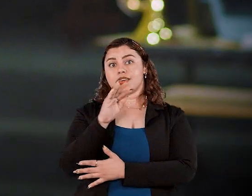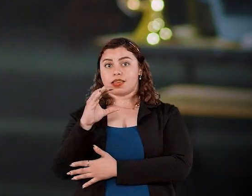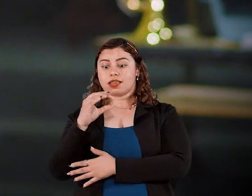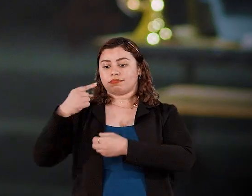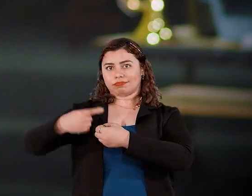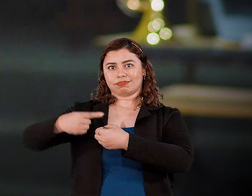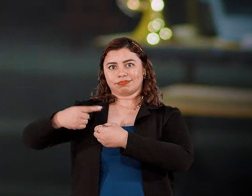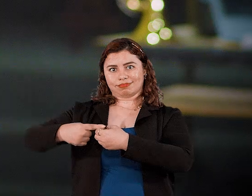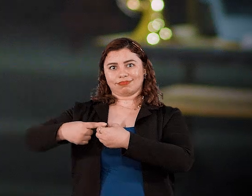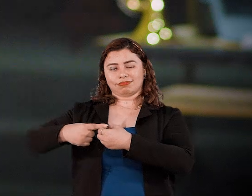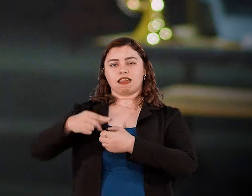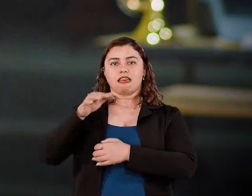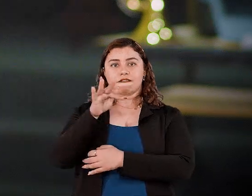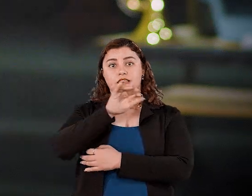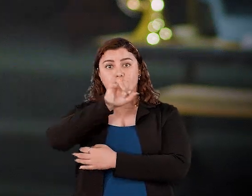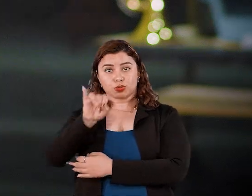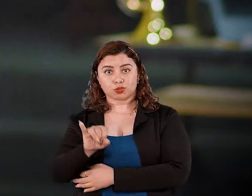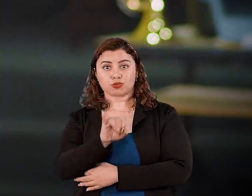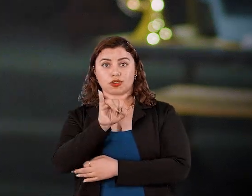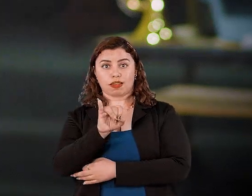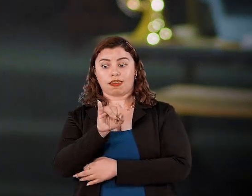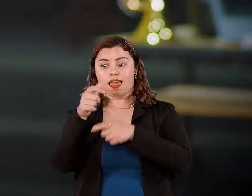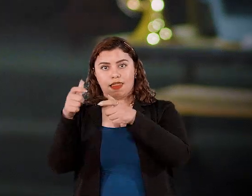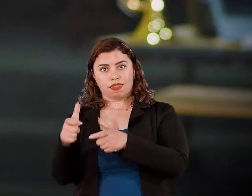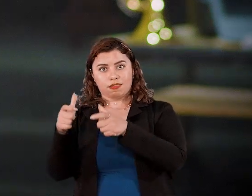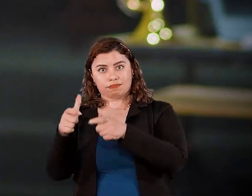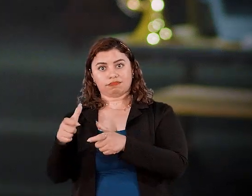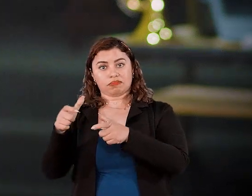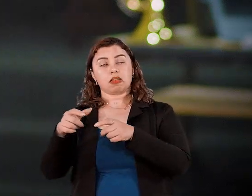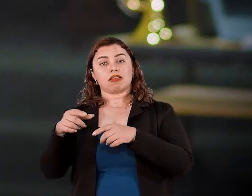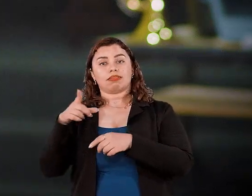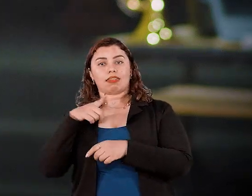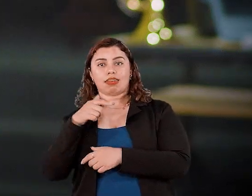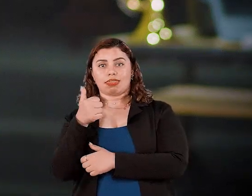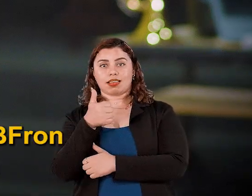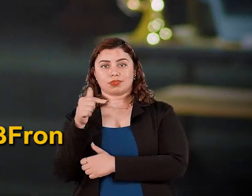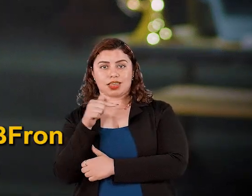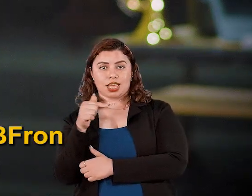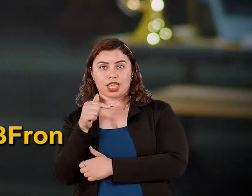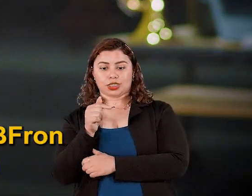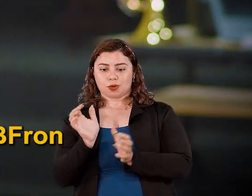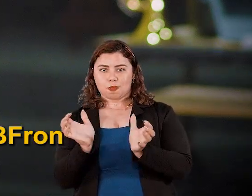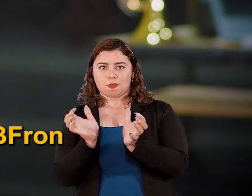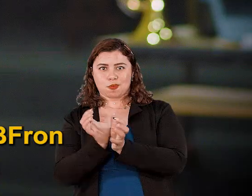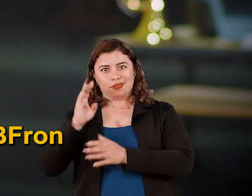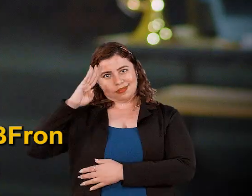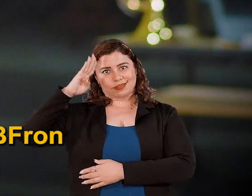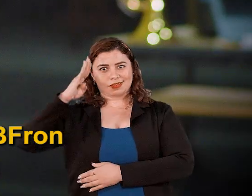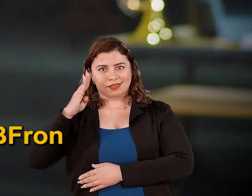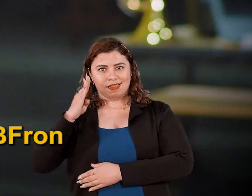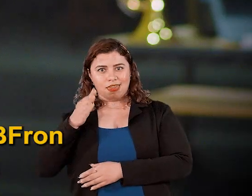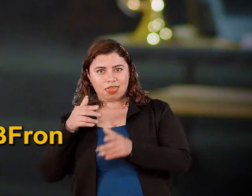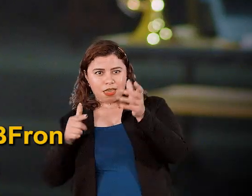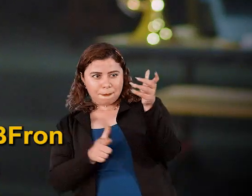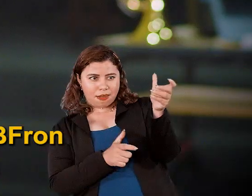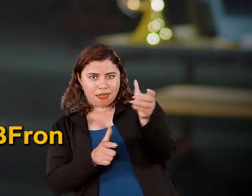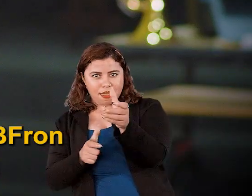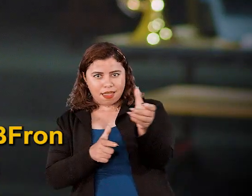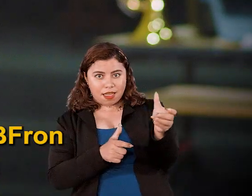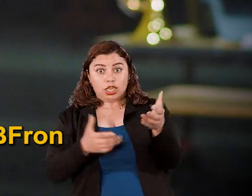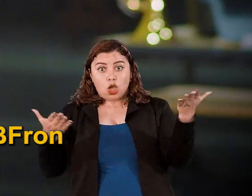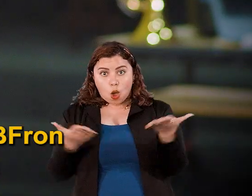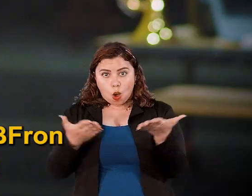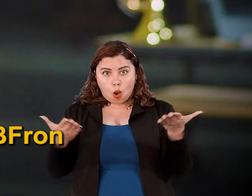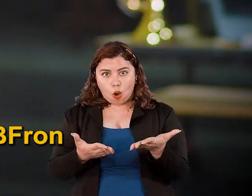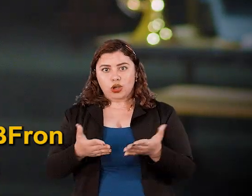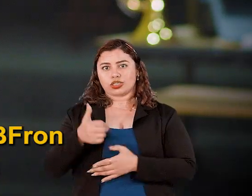Coimbra, o Forte Junqueira, onde se encontra o 17º Batalhão de Caçadores, atual 17º